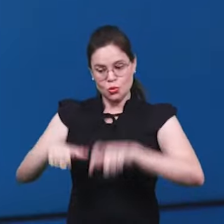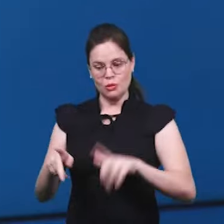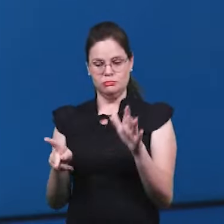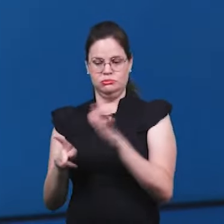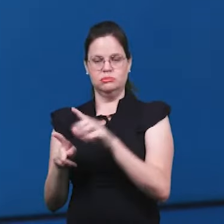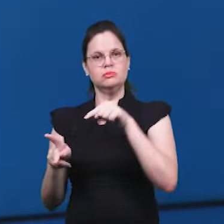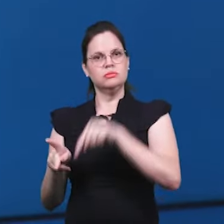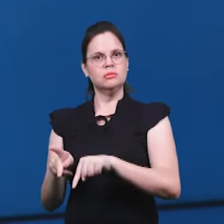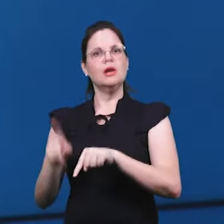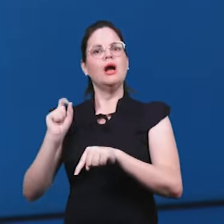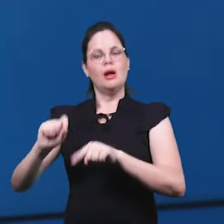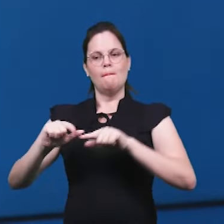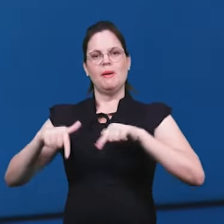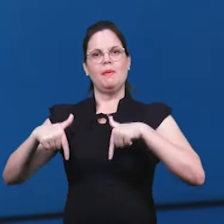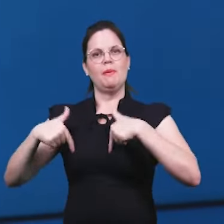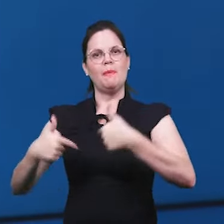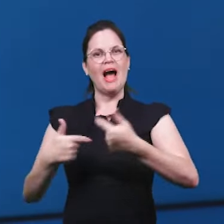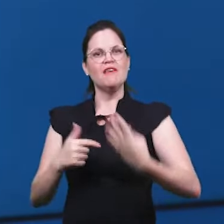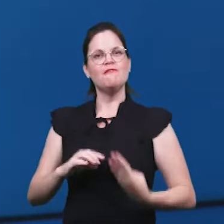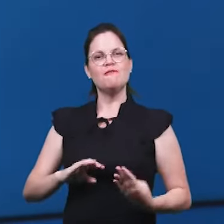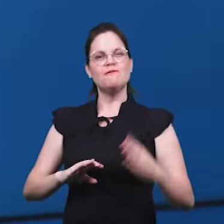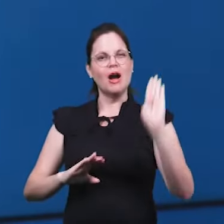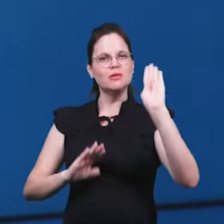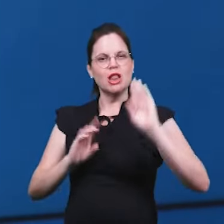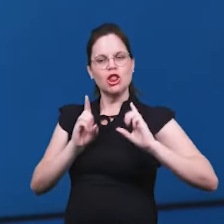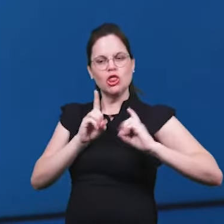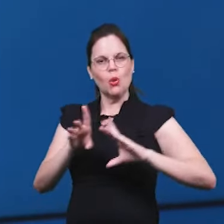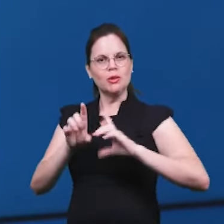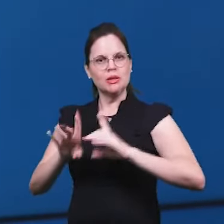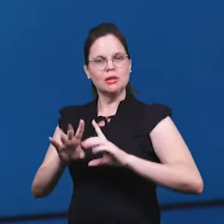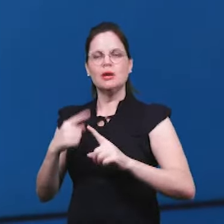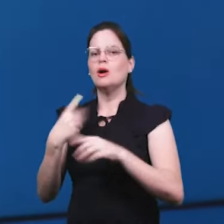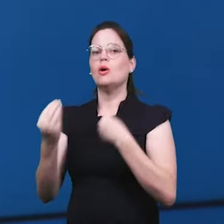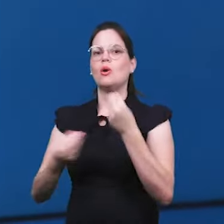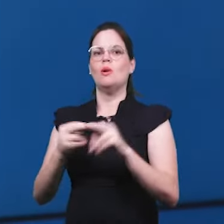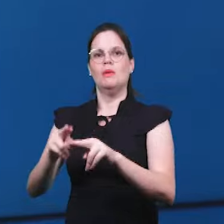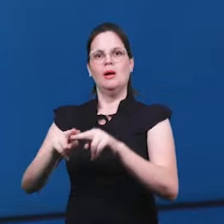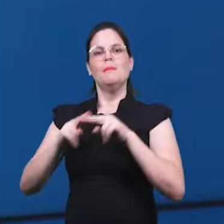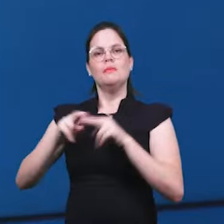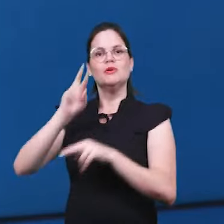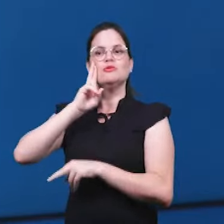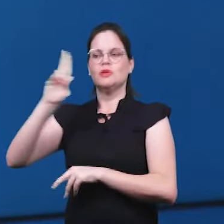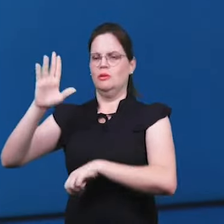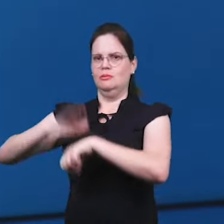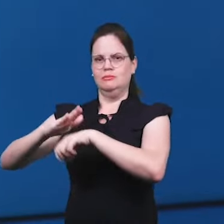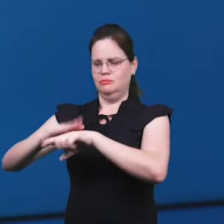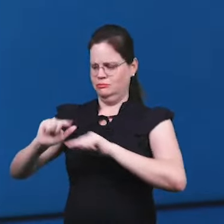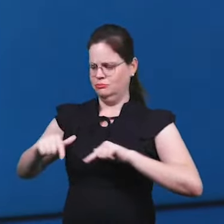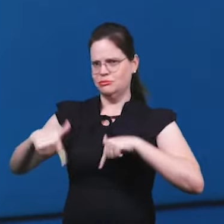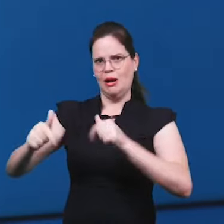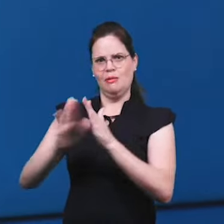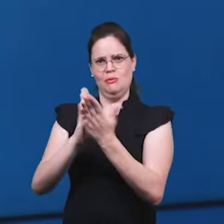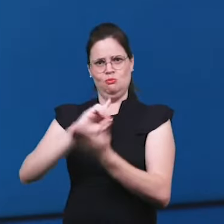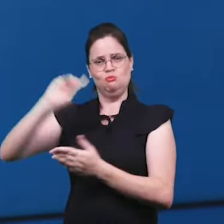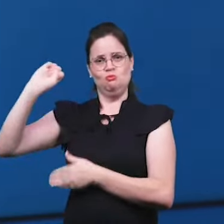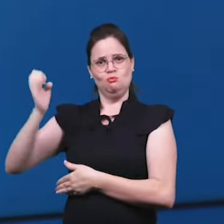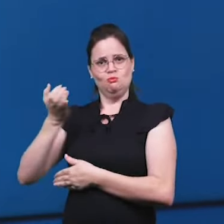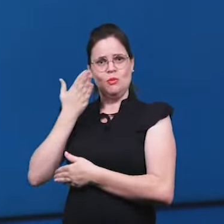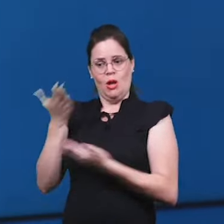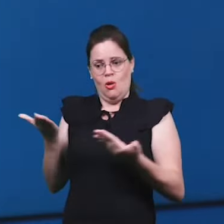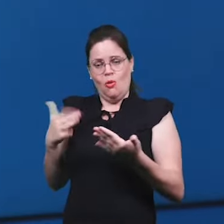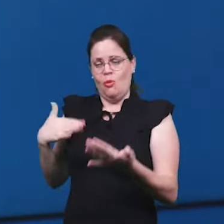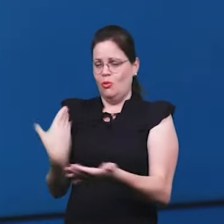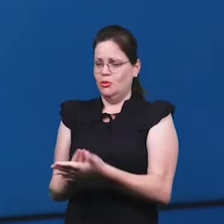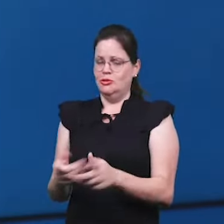a operação do Senhor combateu as falsas doutrinas com a espada da boca do Senhor. E hoje, a operação do Senhor combate